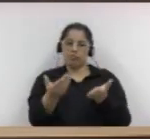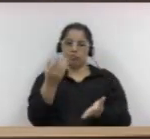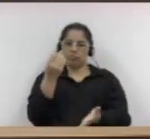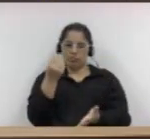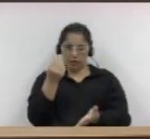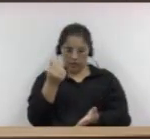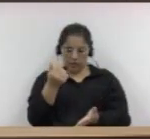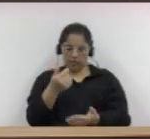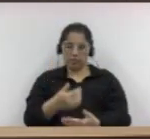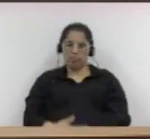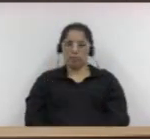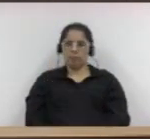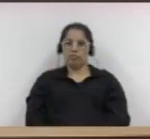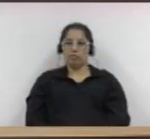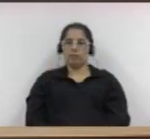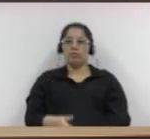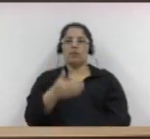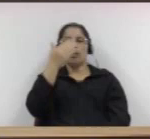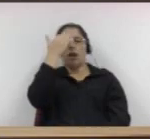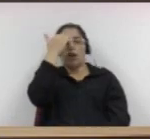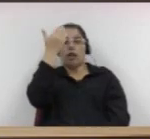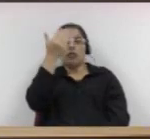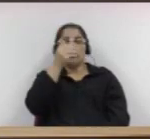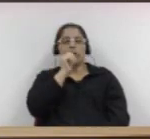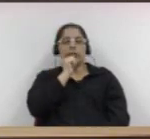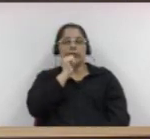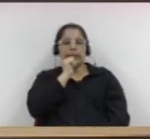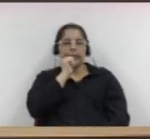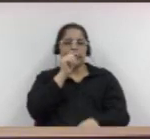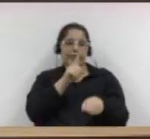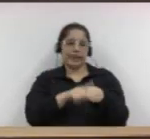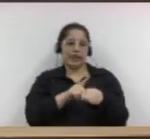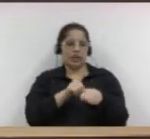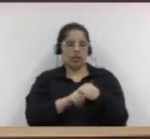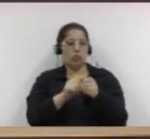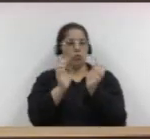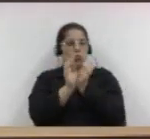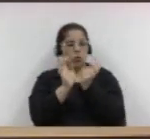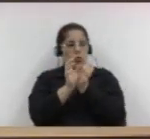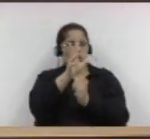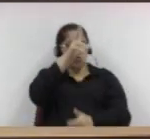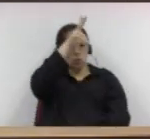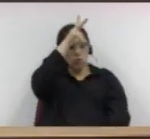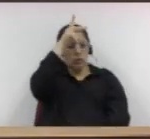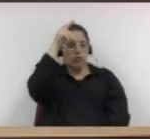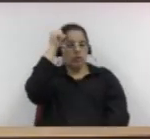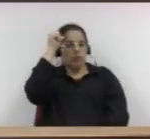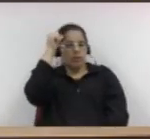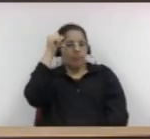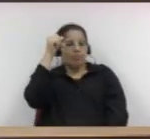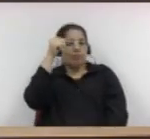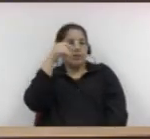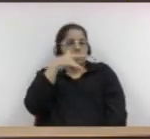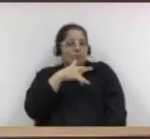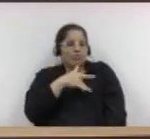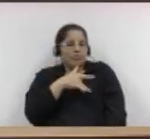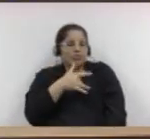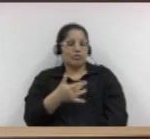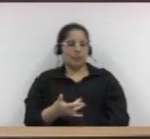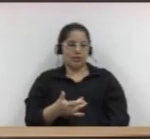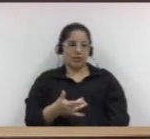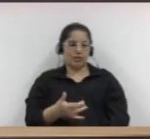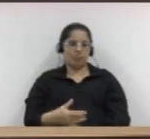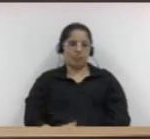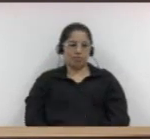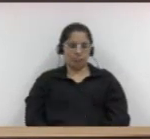Então, eu acredito que ainda estamos em tempo, eu acredito que o Executivo vai se sensibilizar com esse requerimento do vereador e